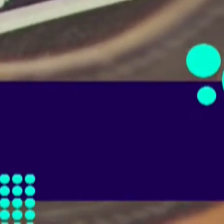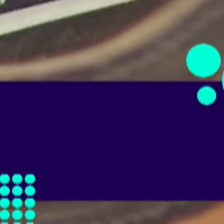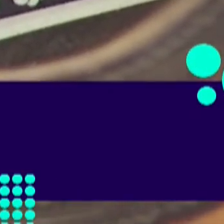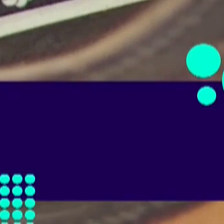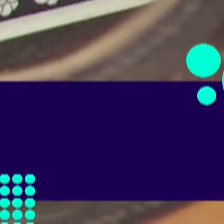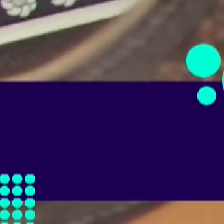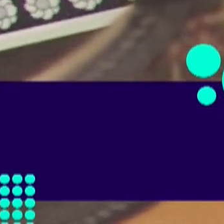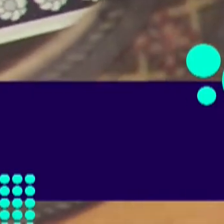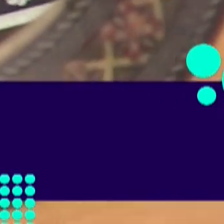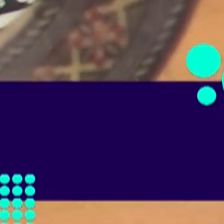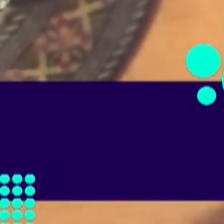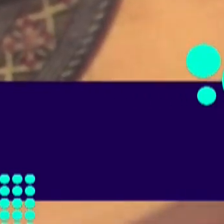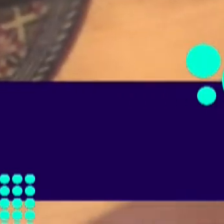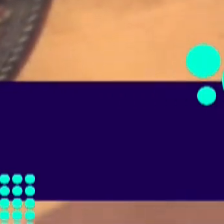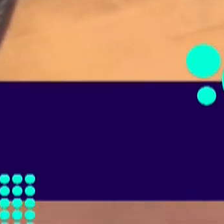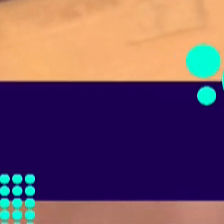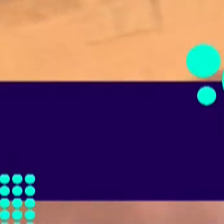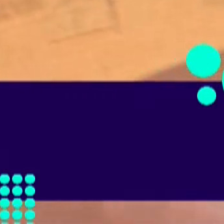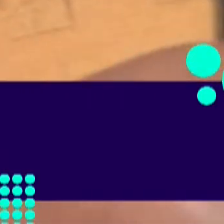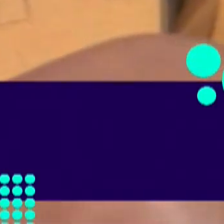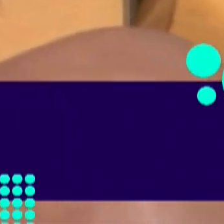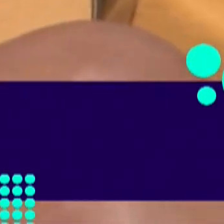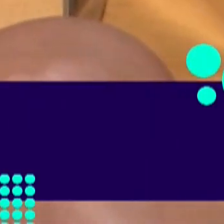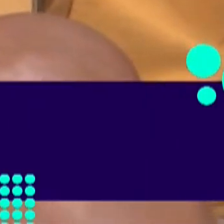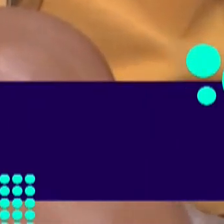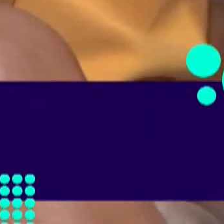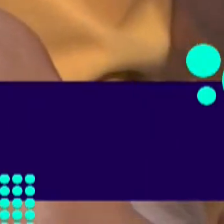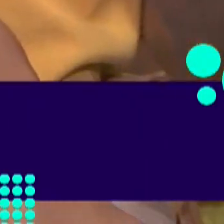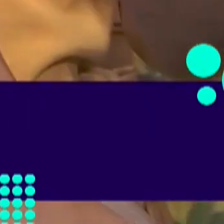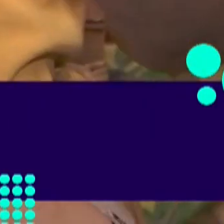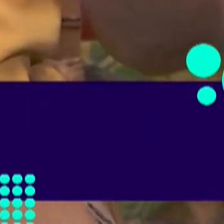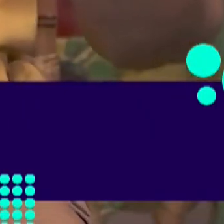poder nunca mais voltar,